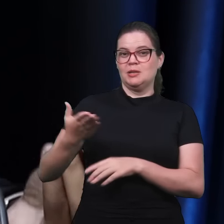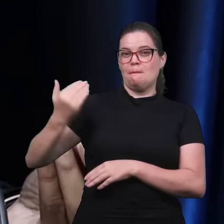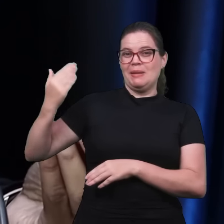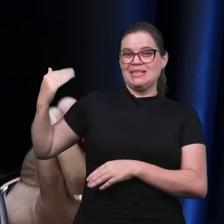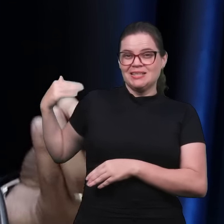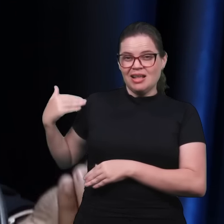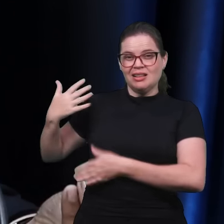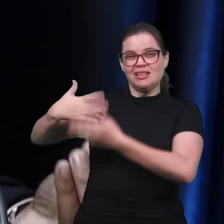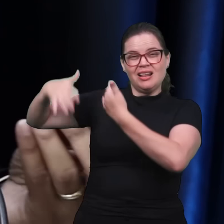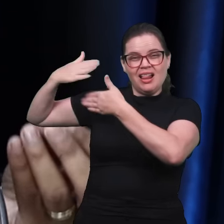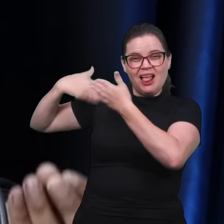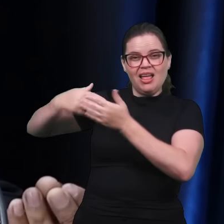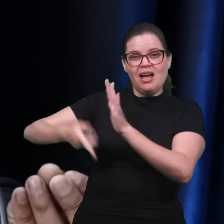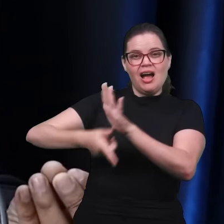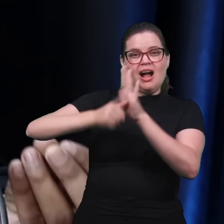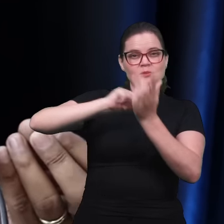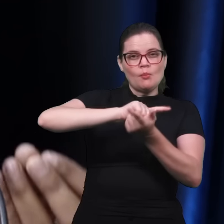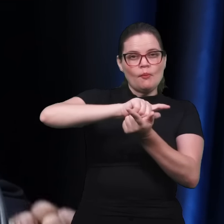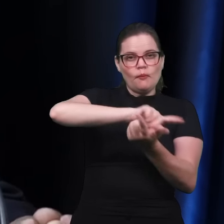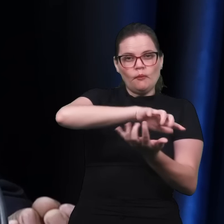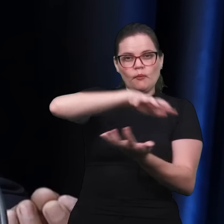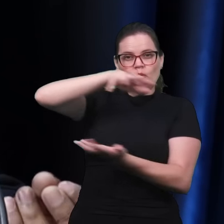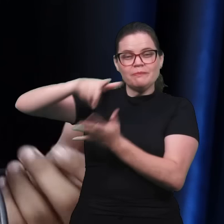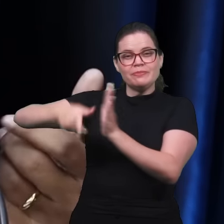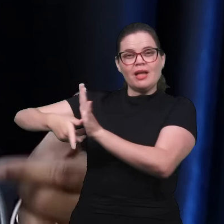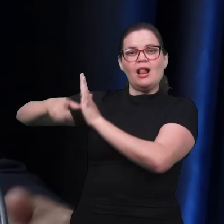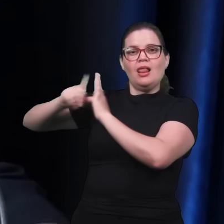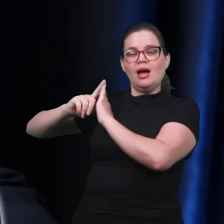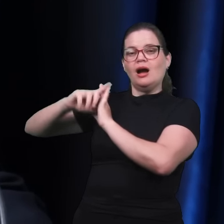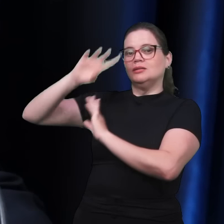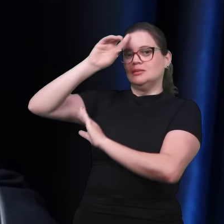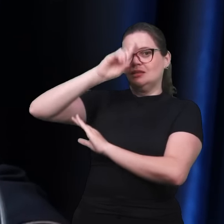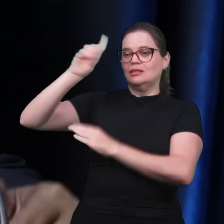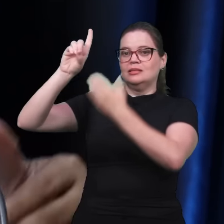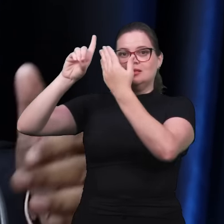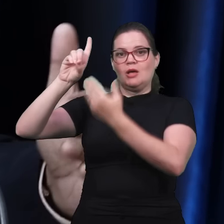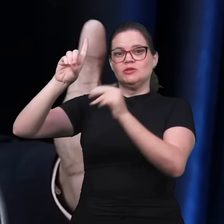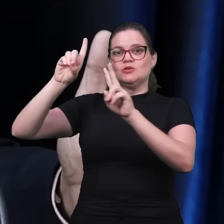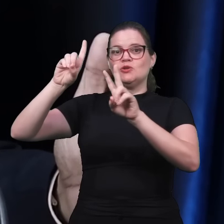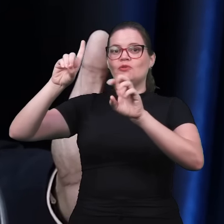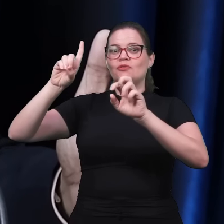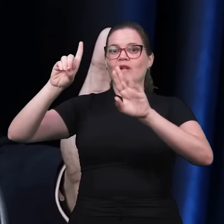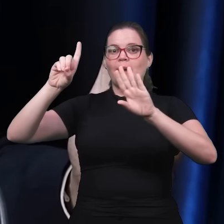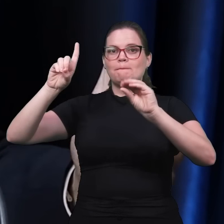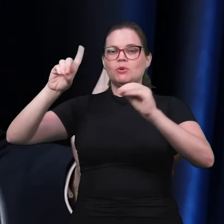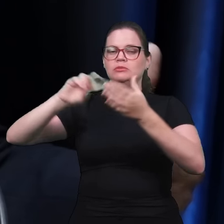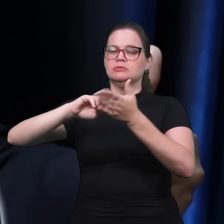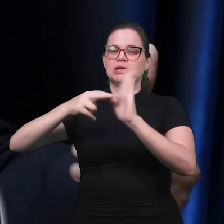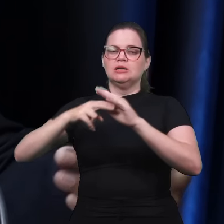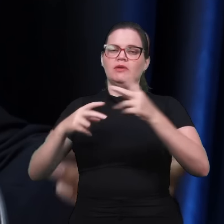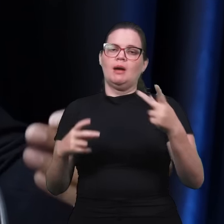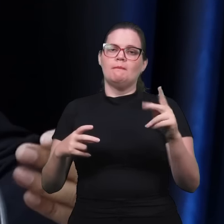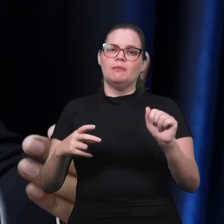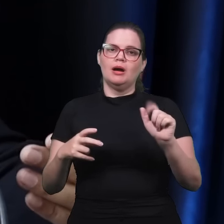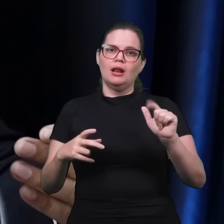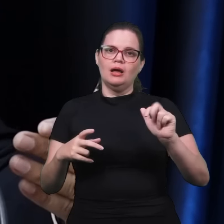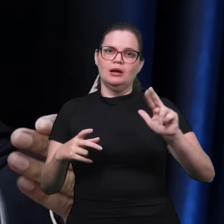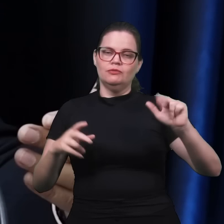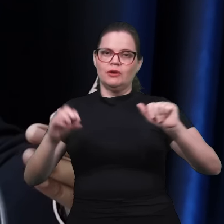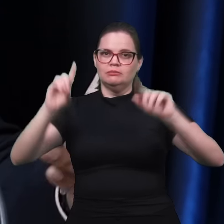é a Trindade, é o Pai, o Filho e o Espírito Santo. Iniciando aqui o ministério, né, o período